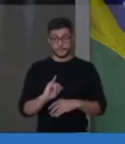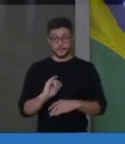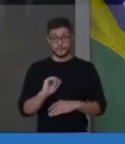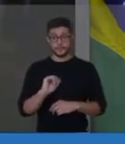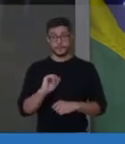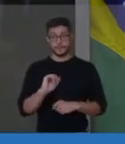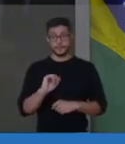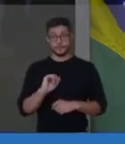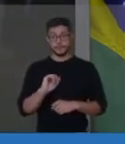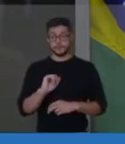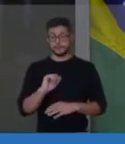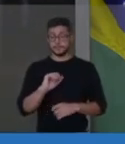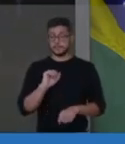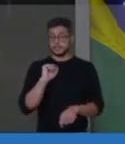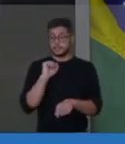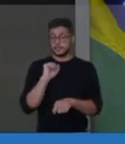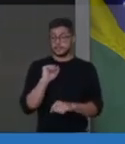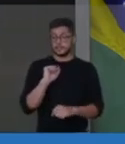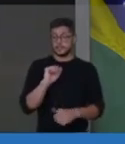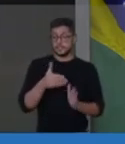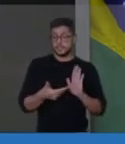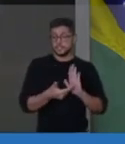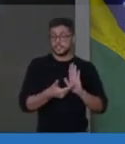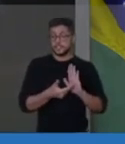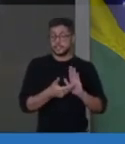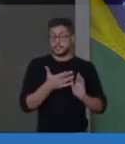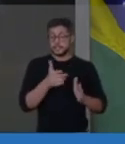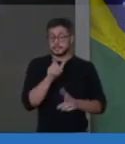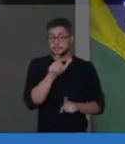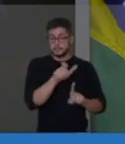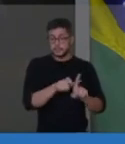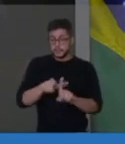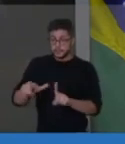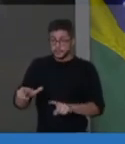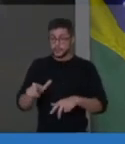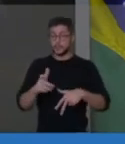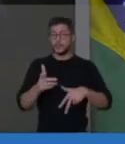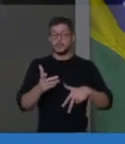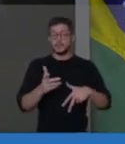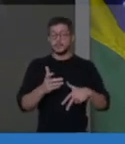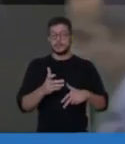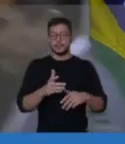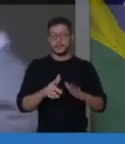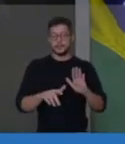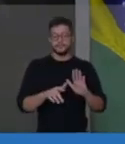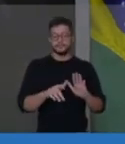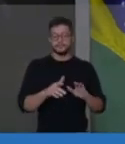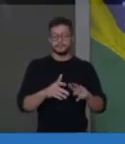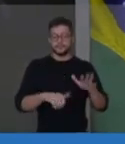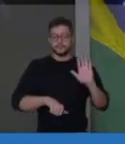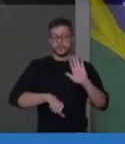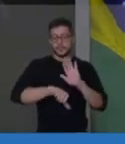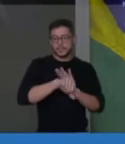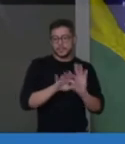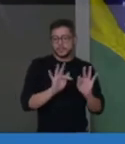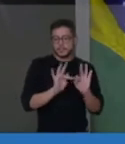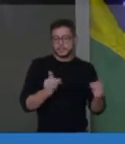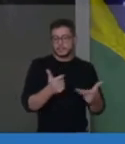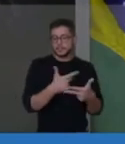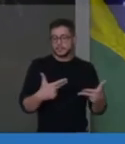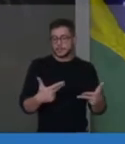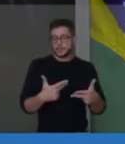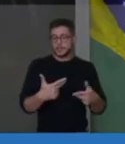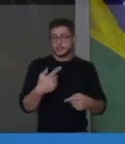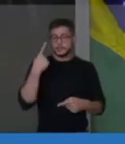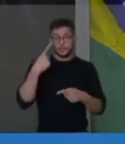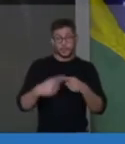periculosidade, condenado por crimes não violentos, a cursos que o habilitem para o trabalho ou aperfeiçoem sua educação